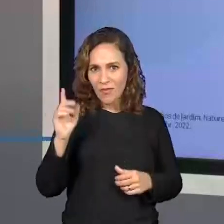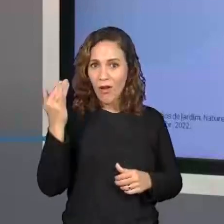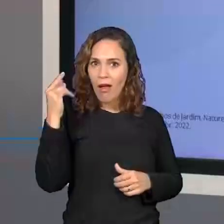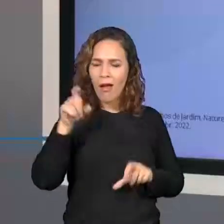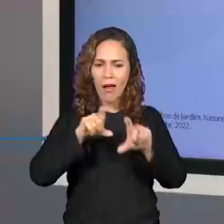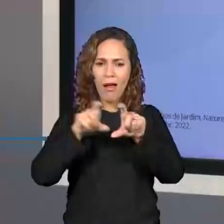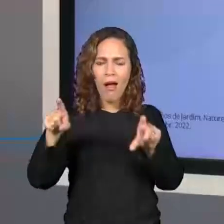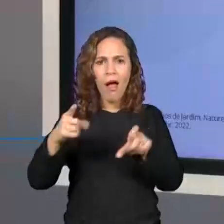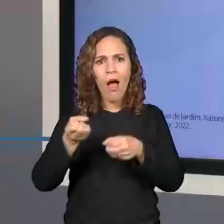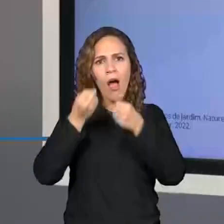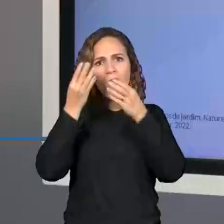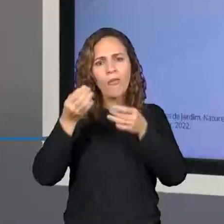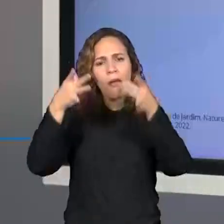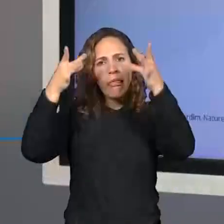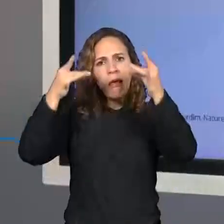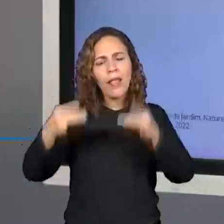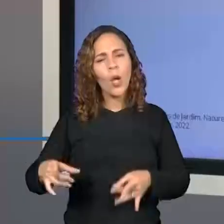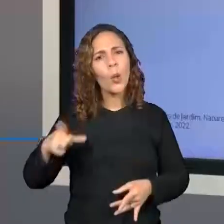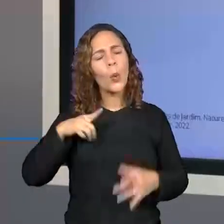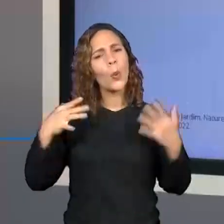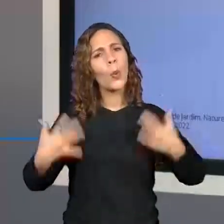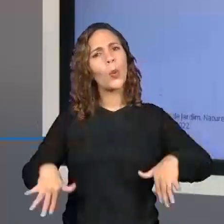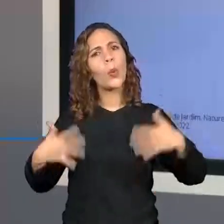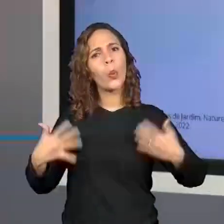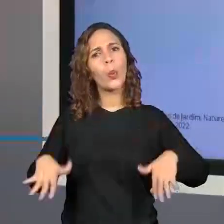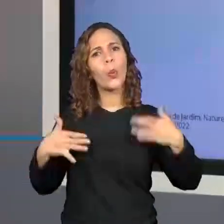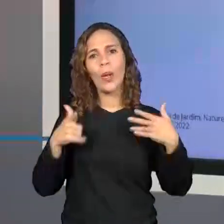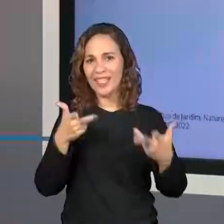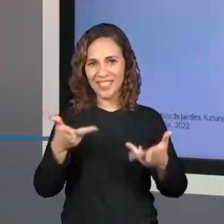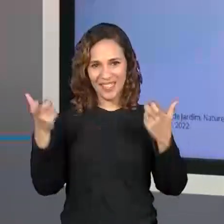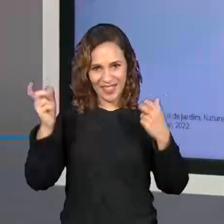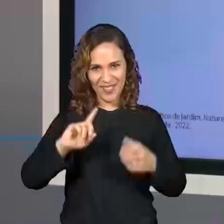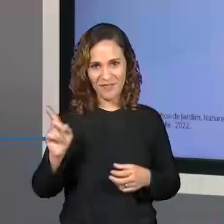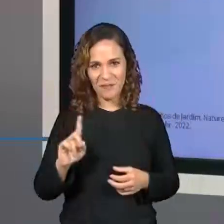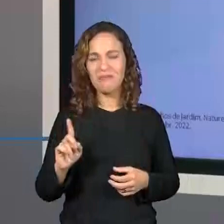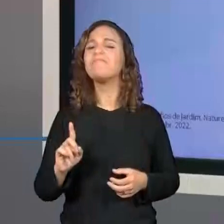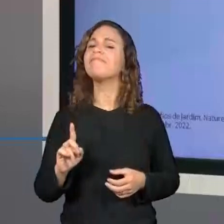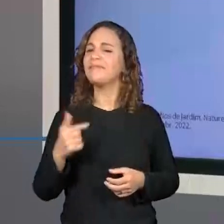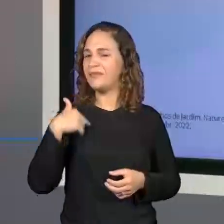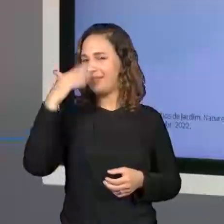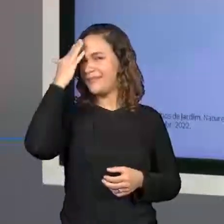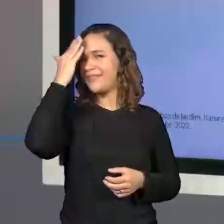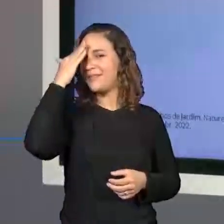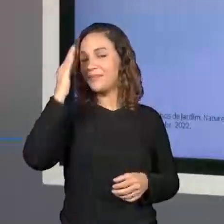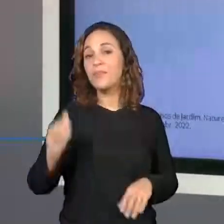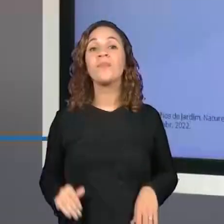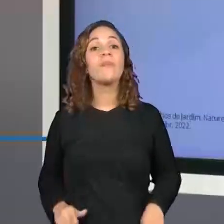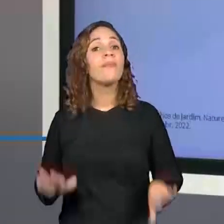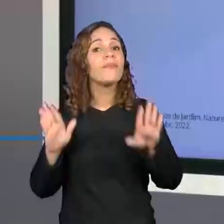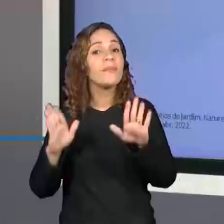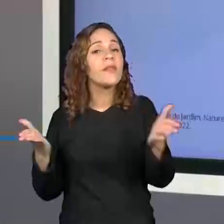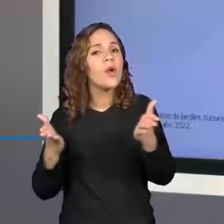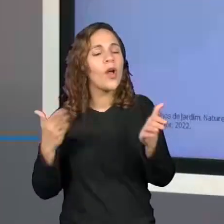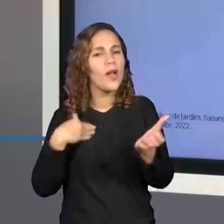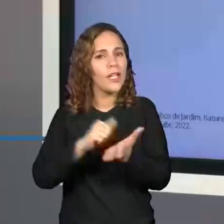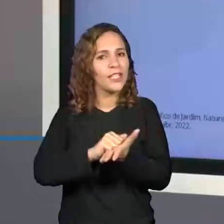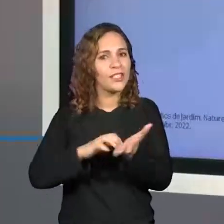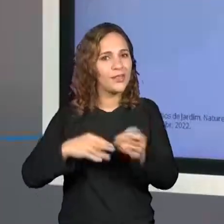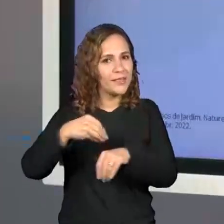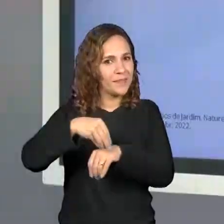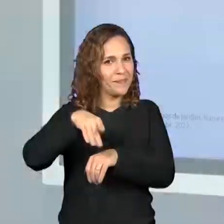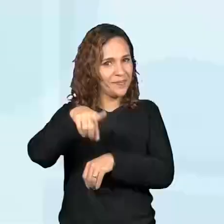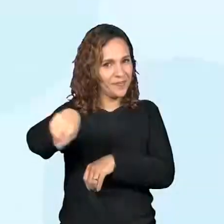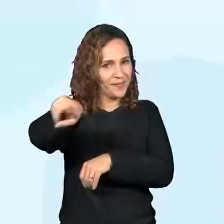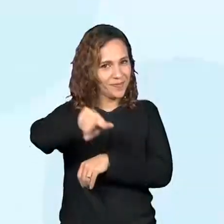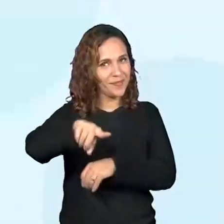tirinha, numa história tão pequenininha, tinha tantas coisas para ser observadas. E aqui eu vou deixar uma atividade para